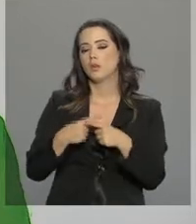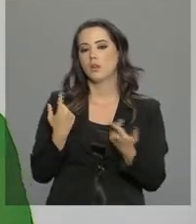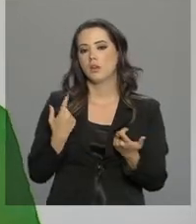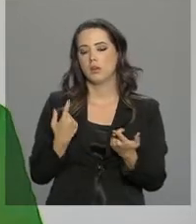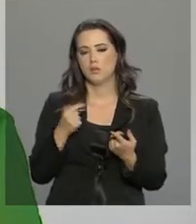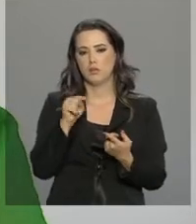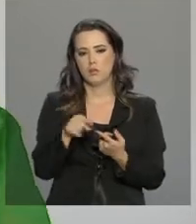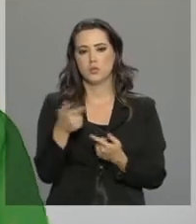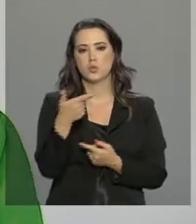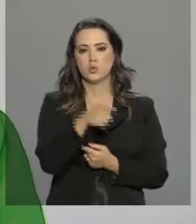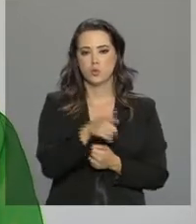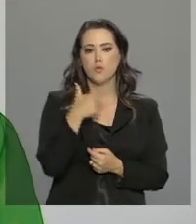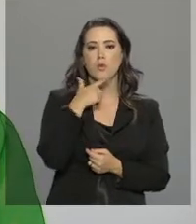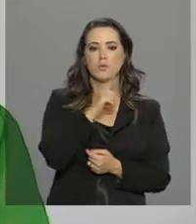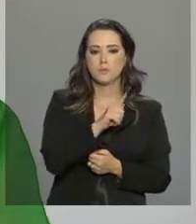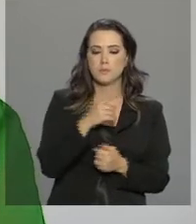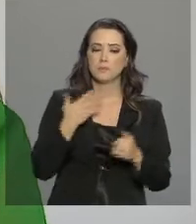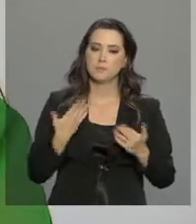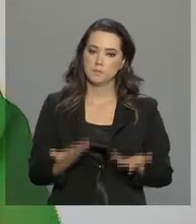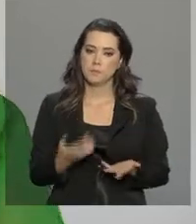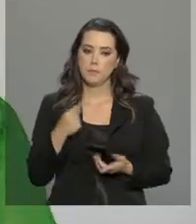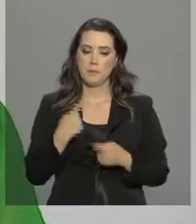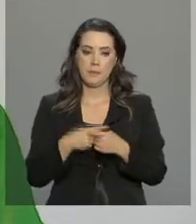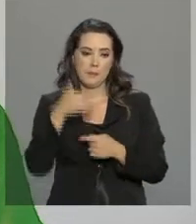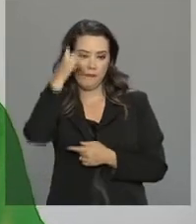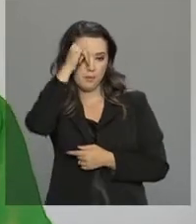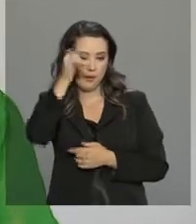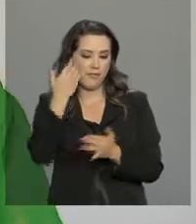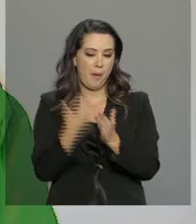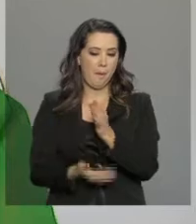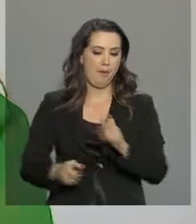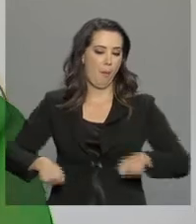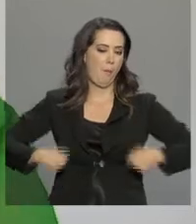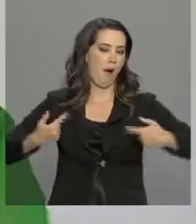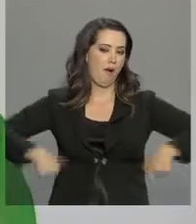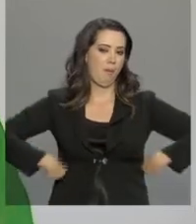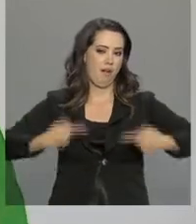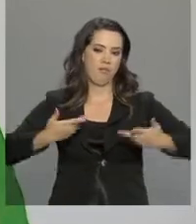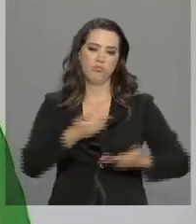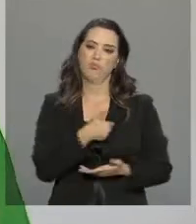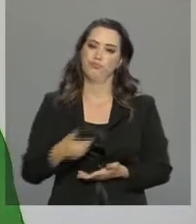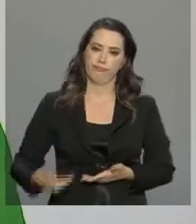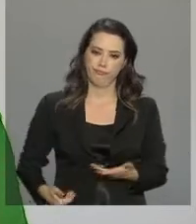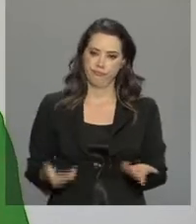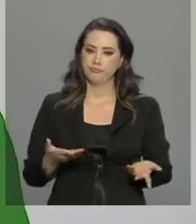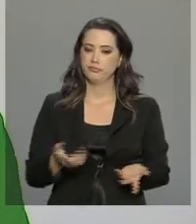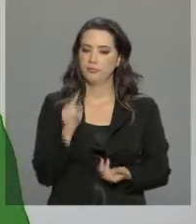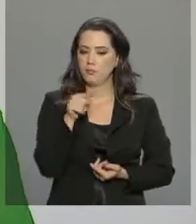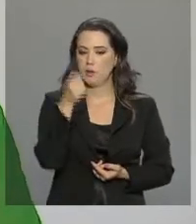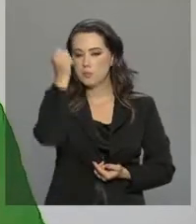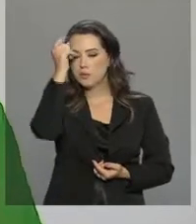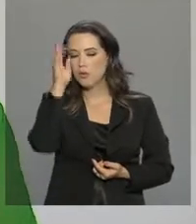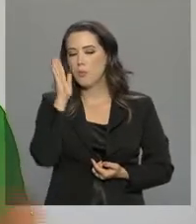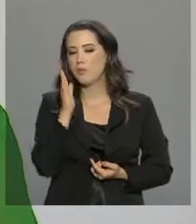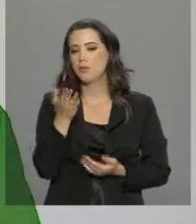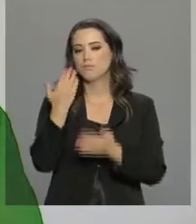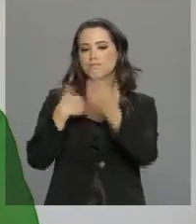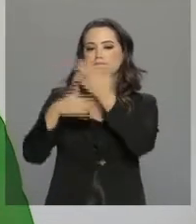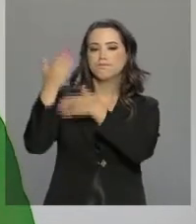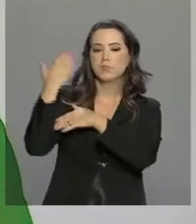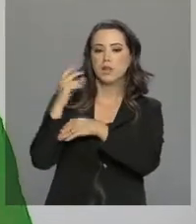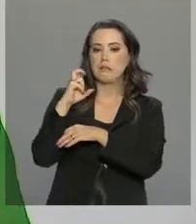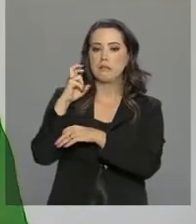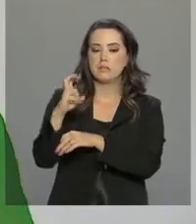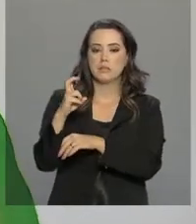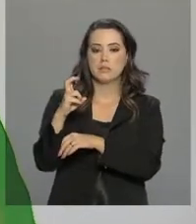obter nova gratuidade isso para evitar desperdícios da verba pública para se ter uma idéia nas últimas